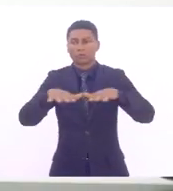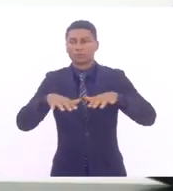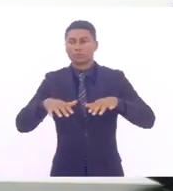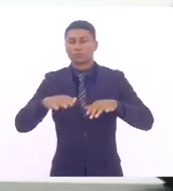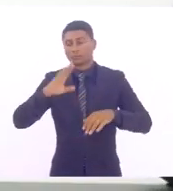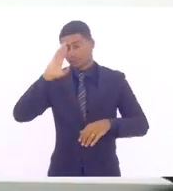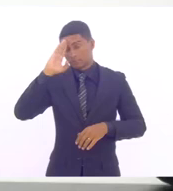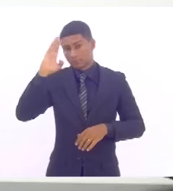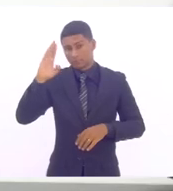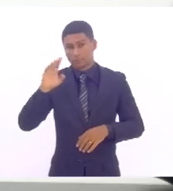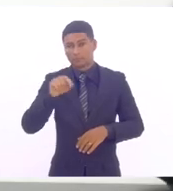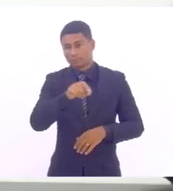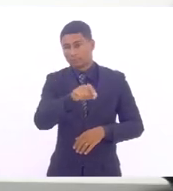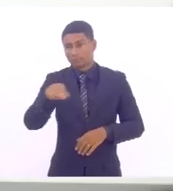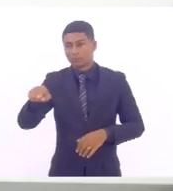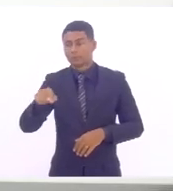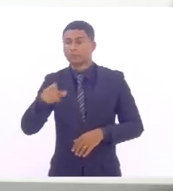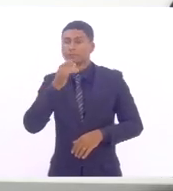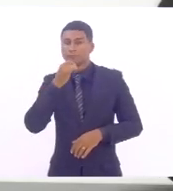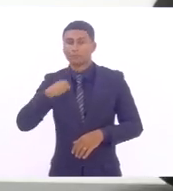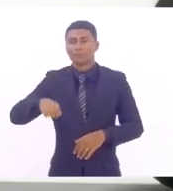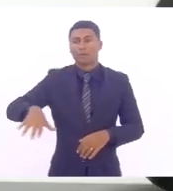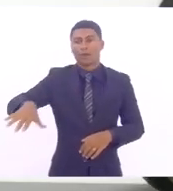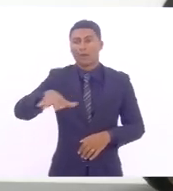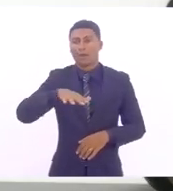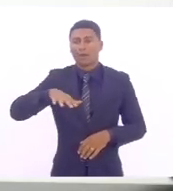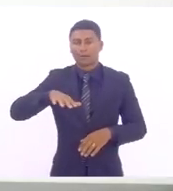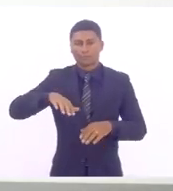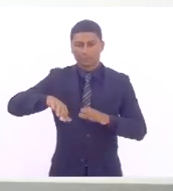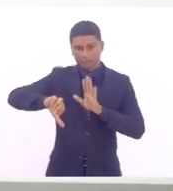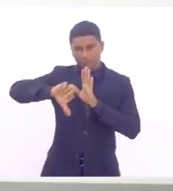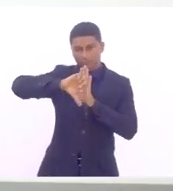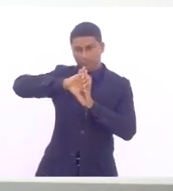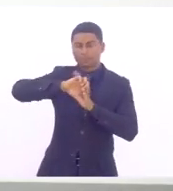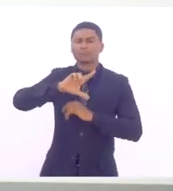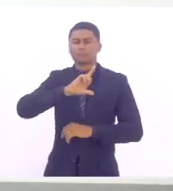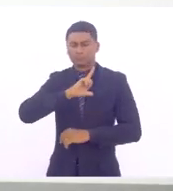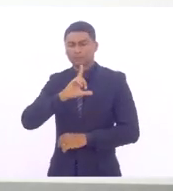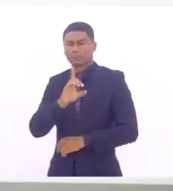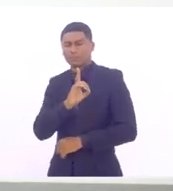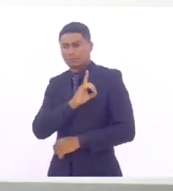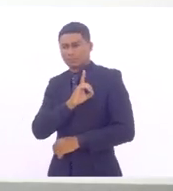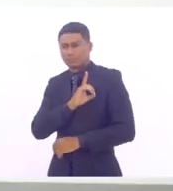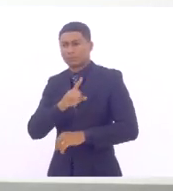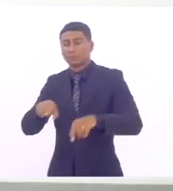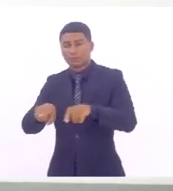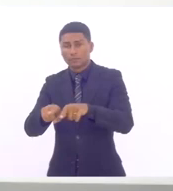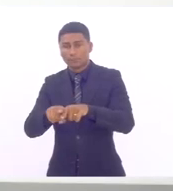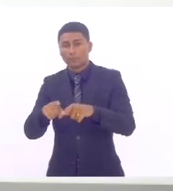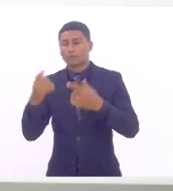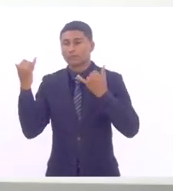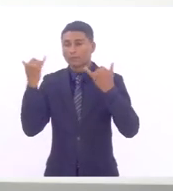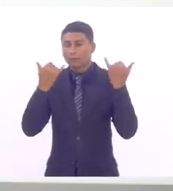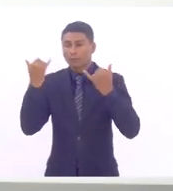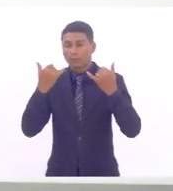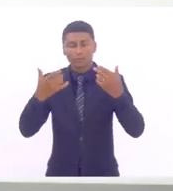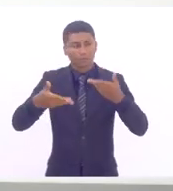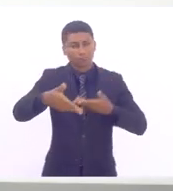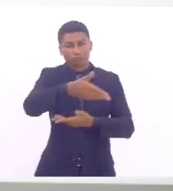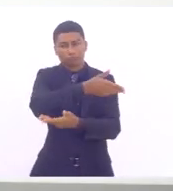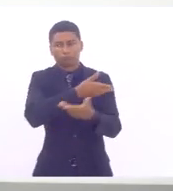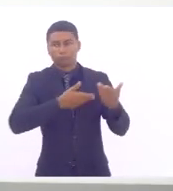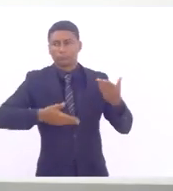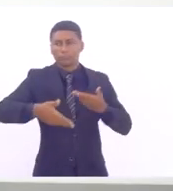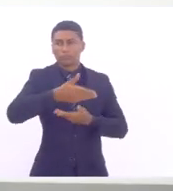especiais criminais, né, com a presença de delegados de polícia, com troca de informações, em integração